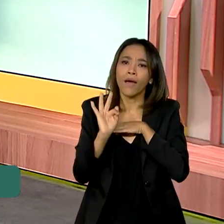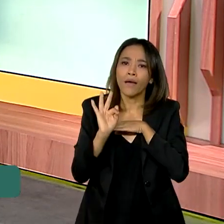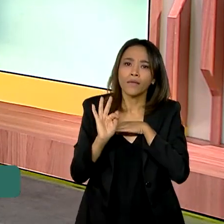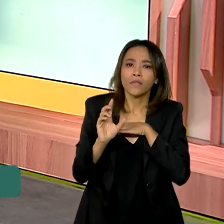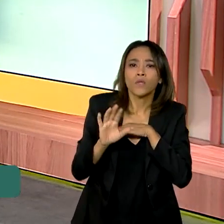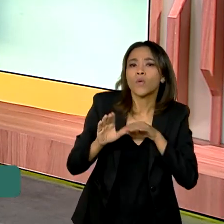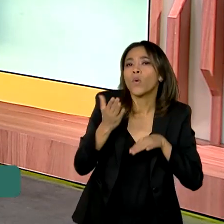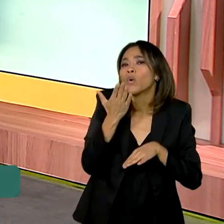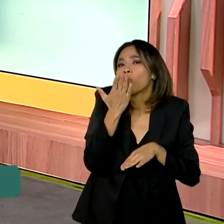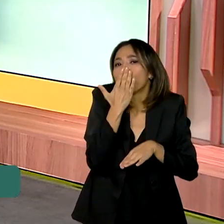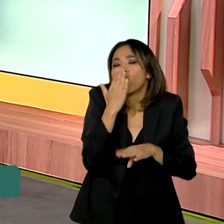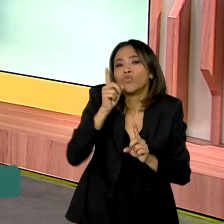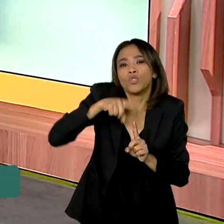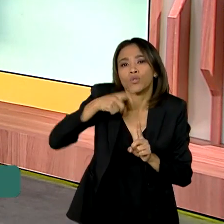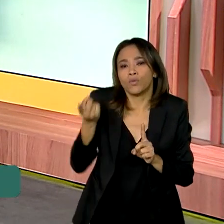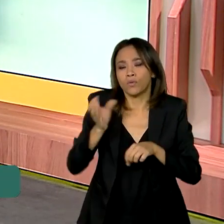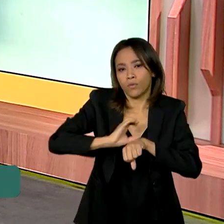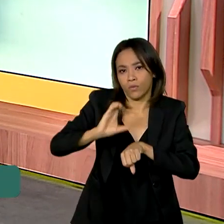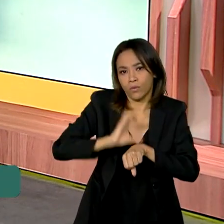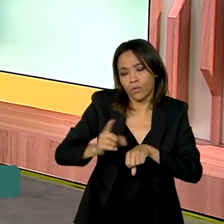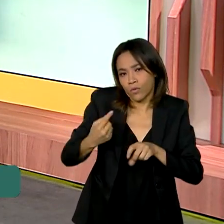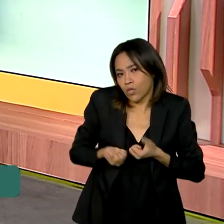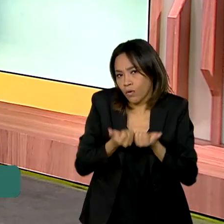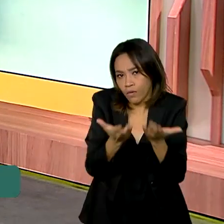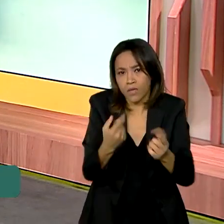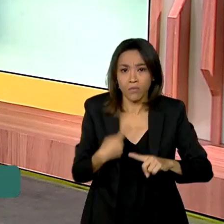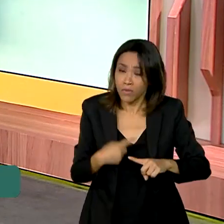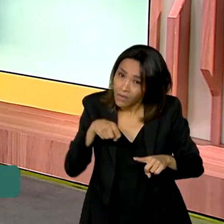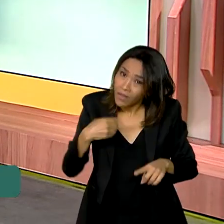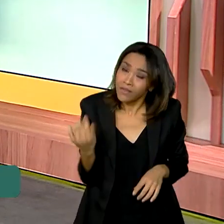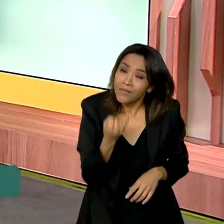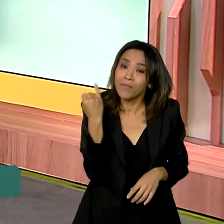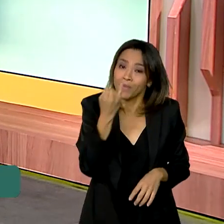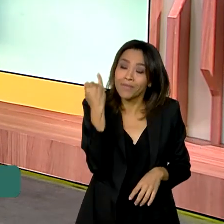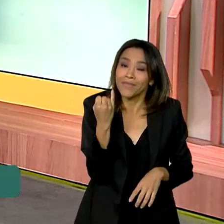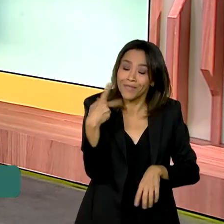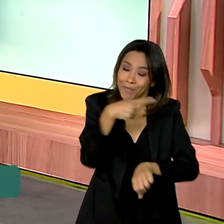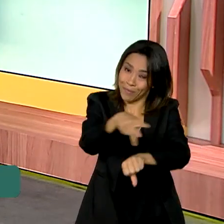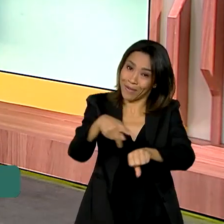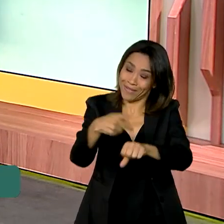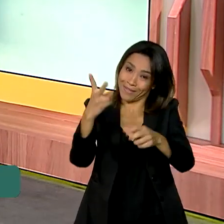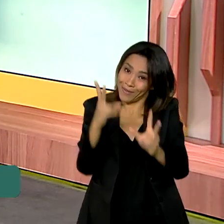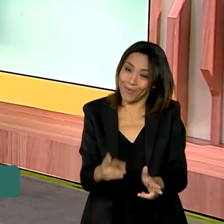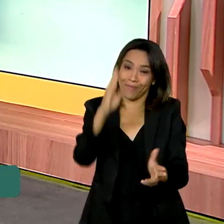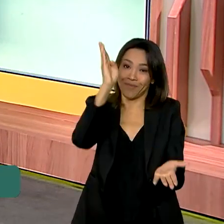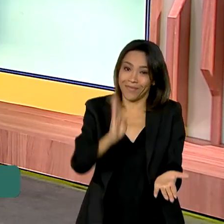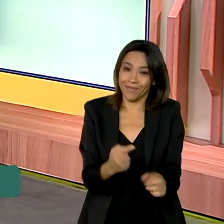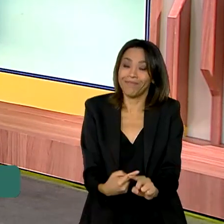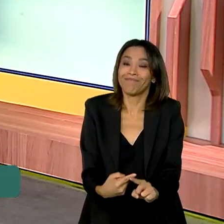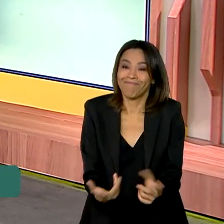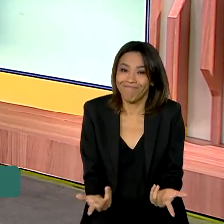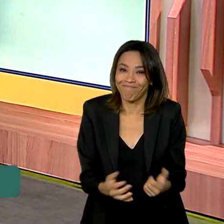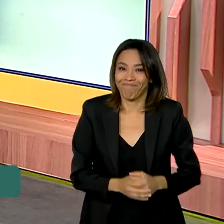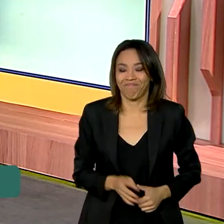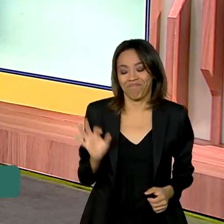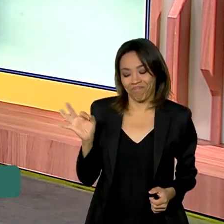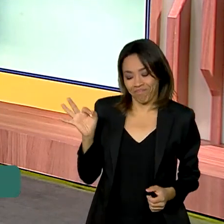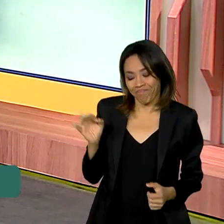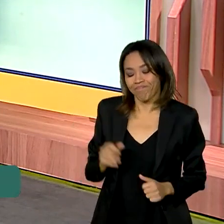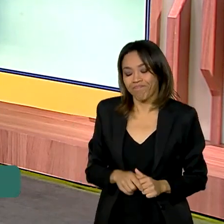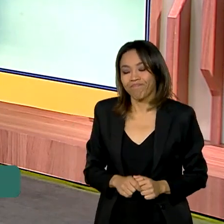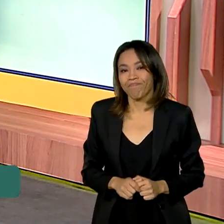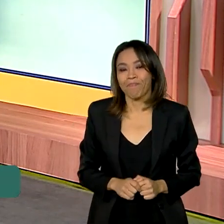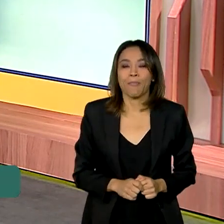de cursos eles oferecem e por que eles são tão importantes para um país como o Brasil. Perfeito, Roberto.